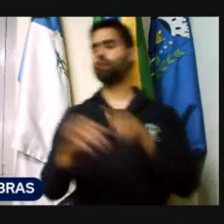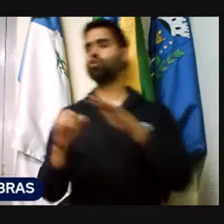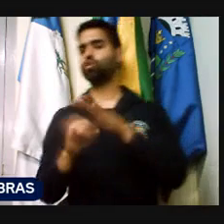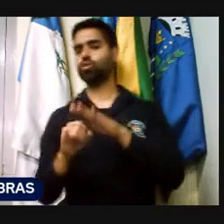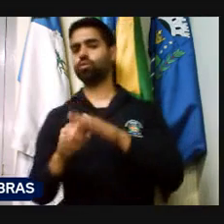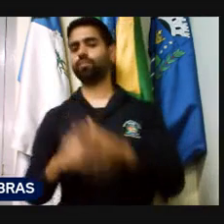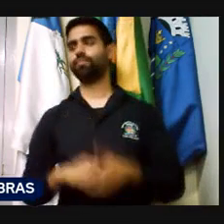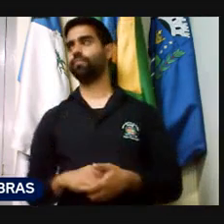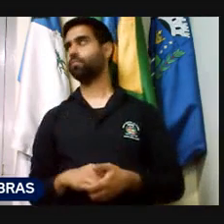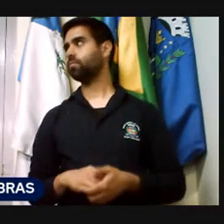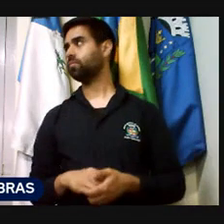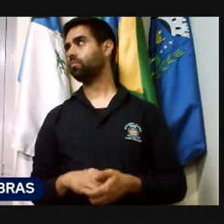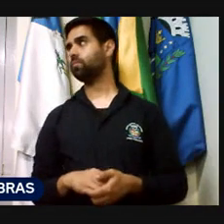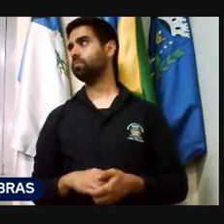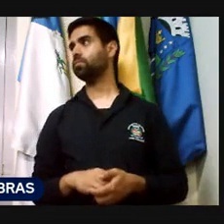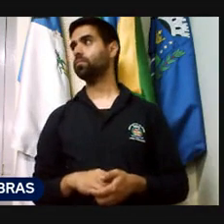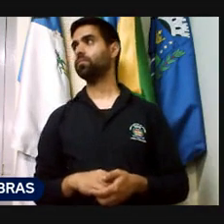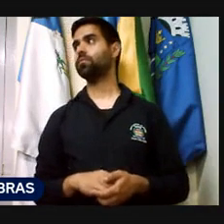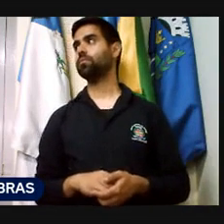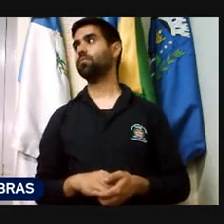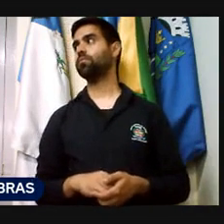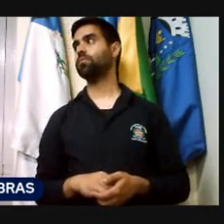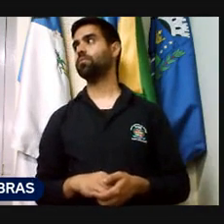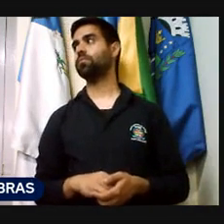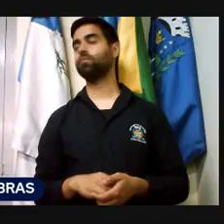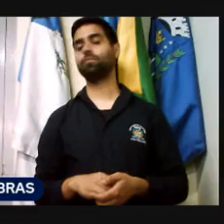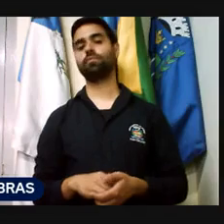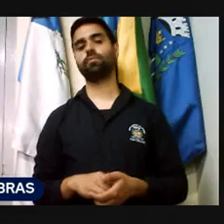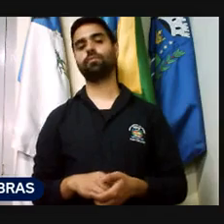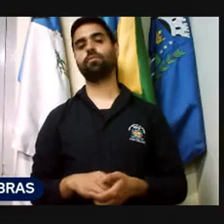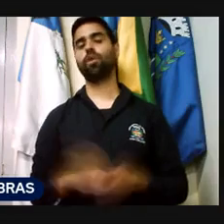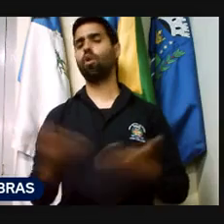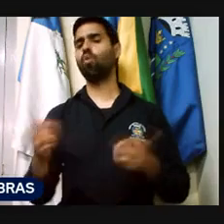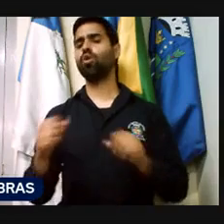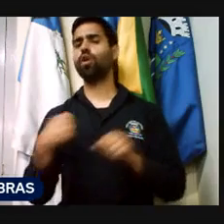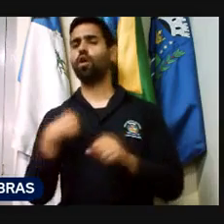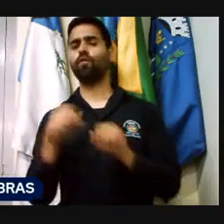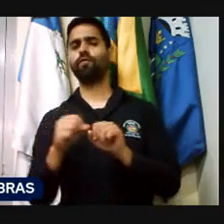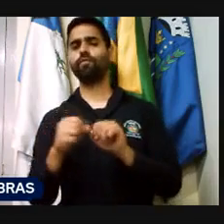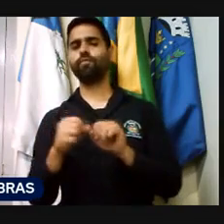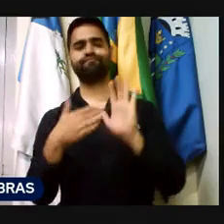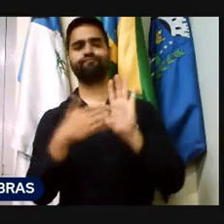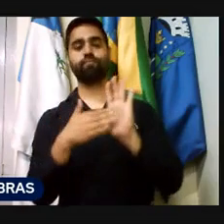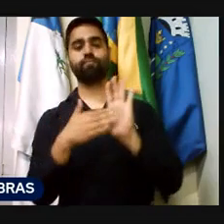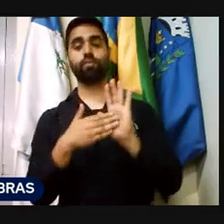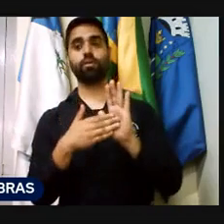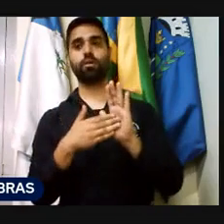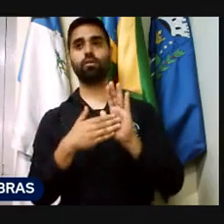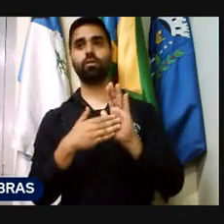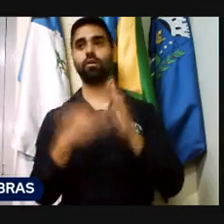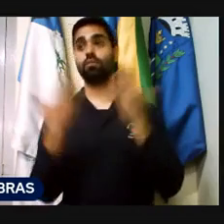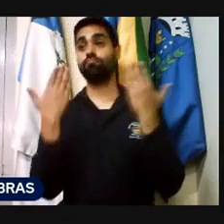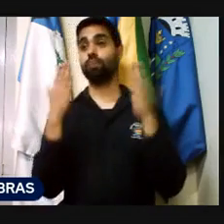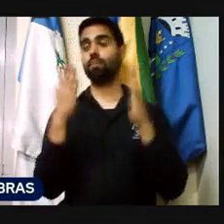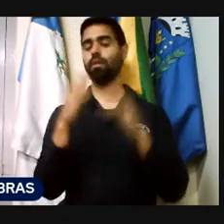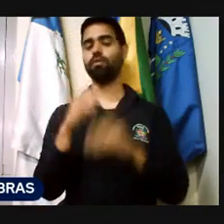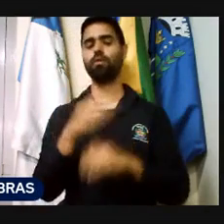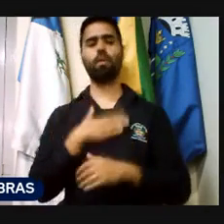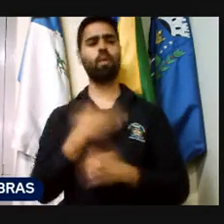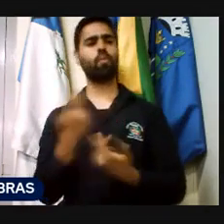Educação. Hoje eu quero começar a falar sobre a moção de aplauso do irmão Douglas